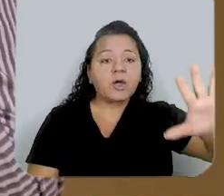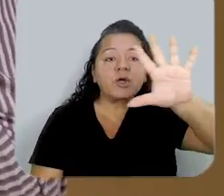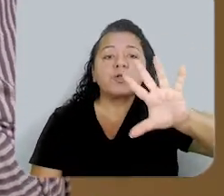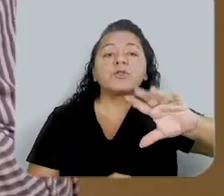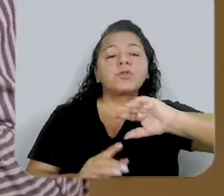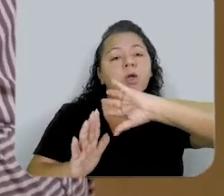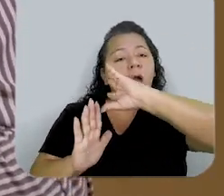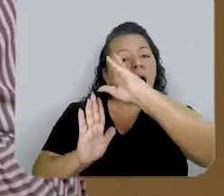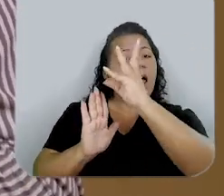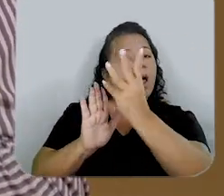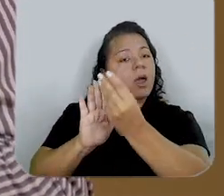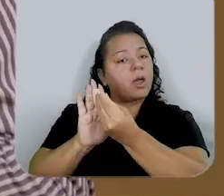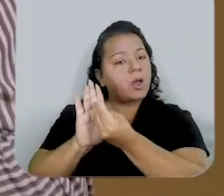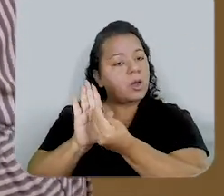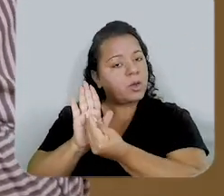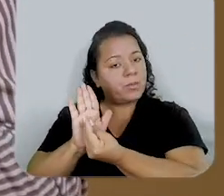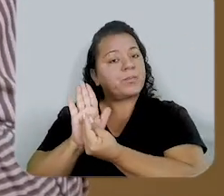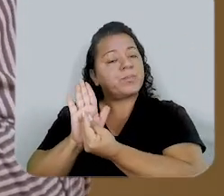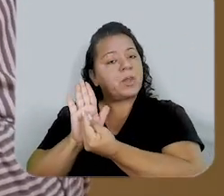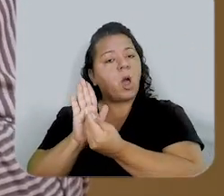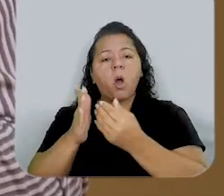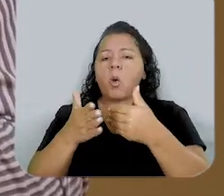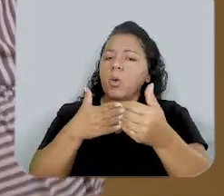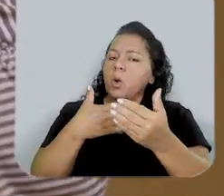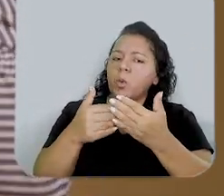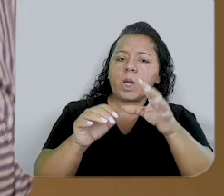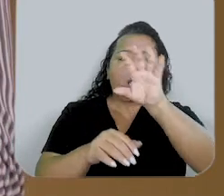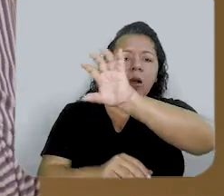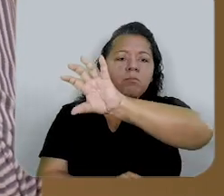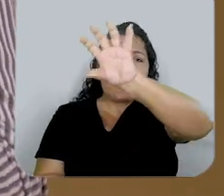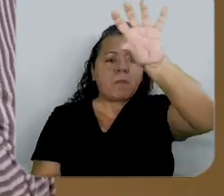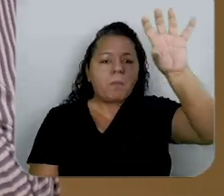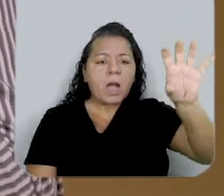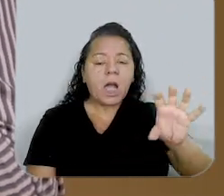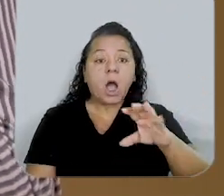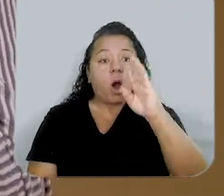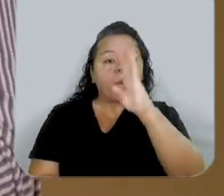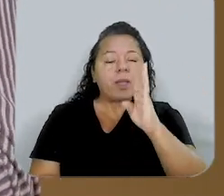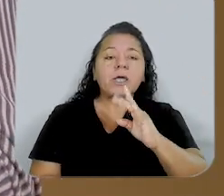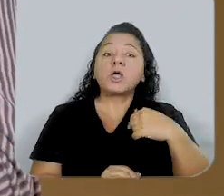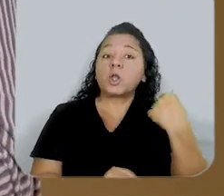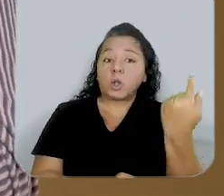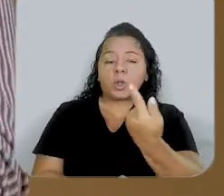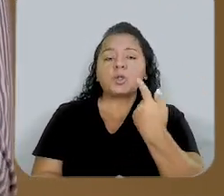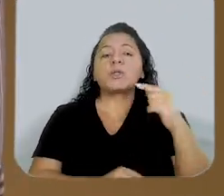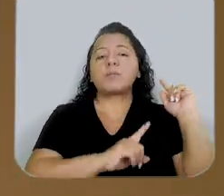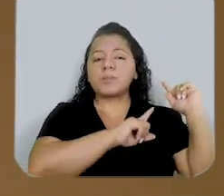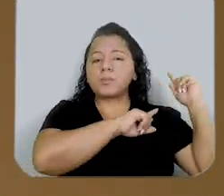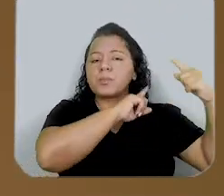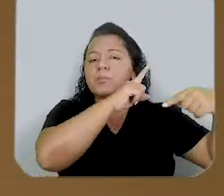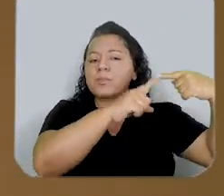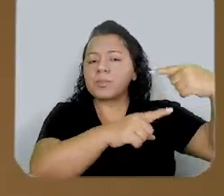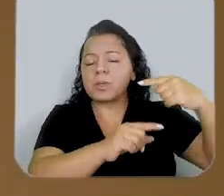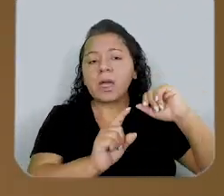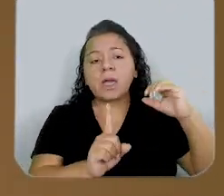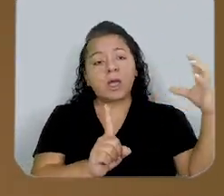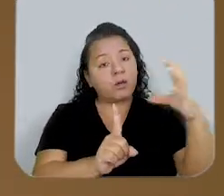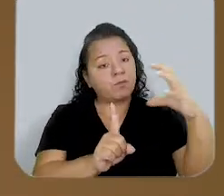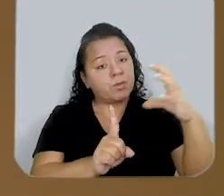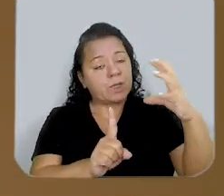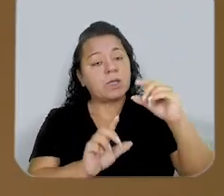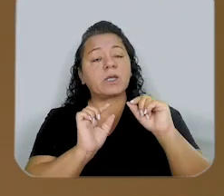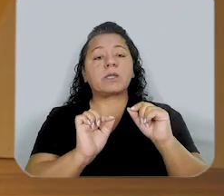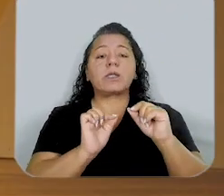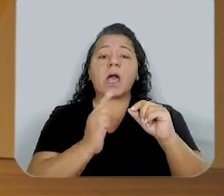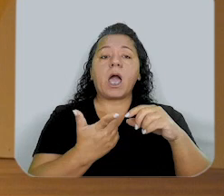Brasil, nós temos uma herança, uma influência muito forte da